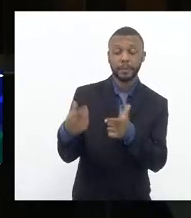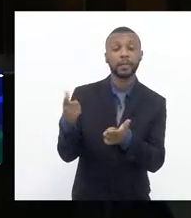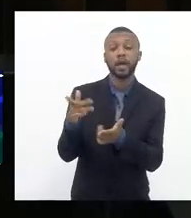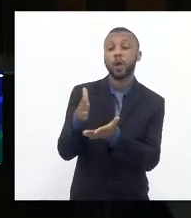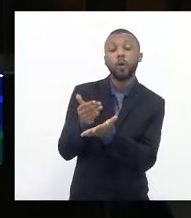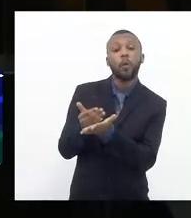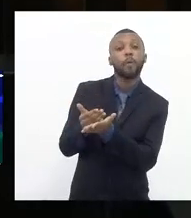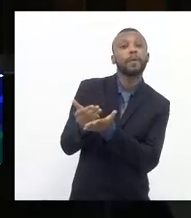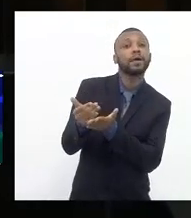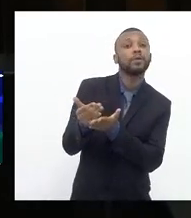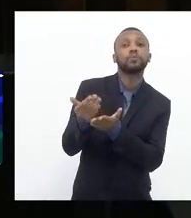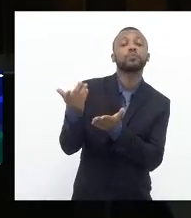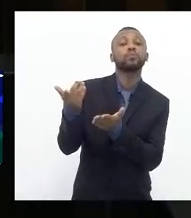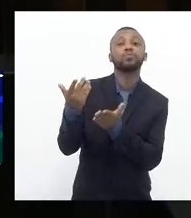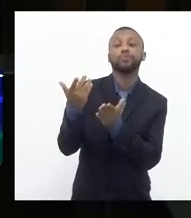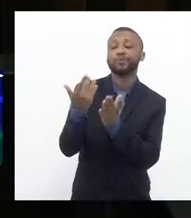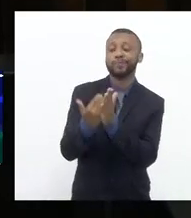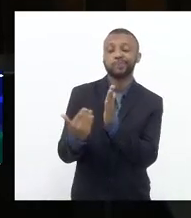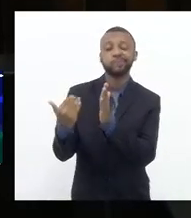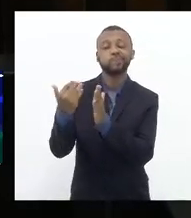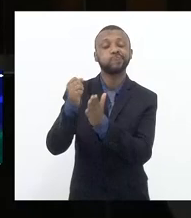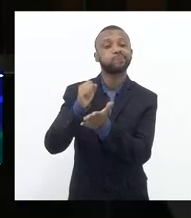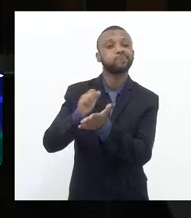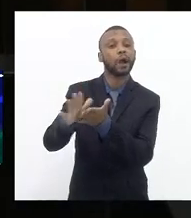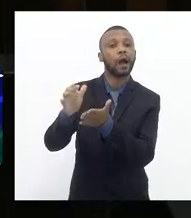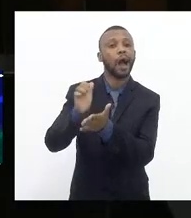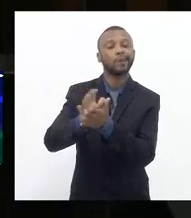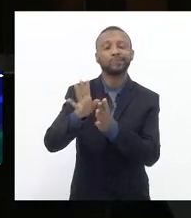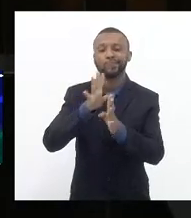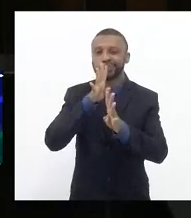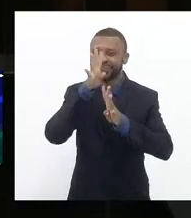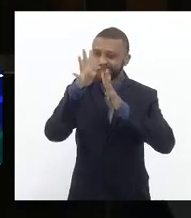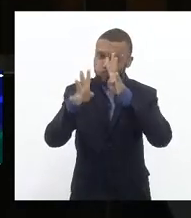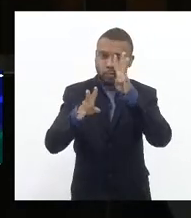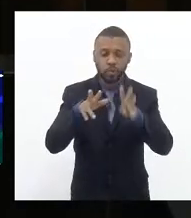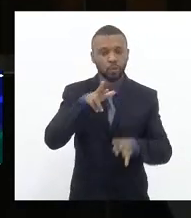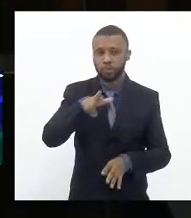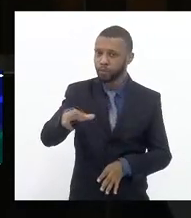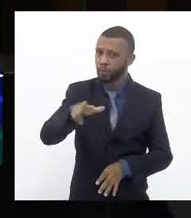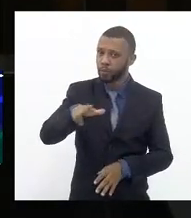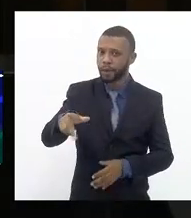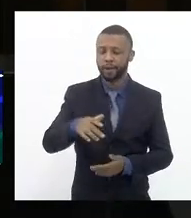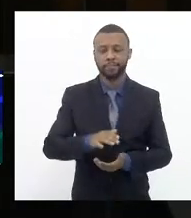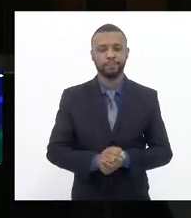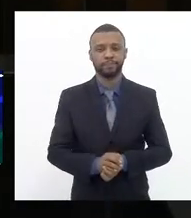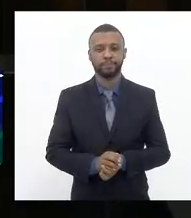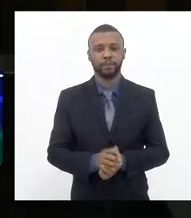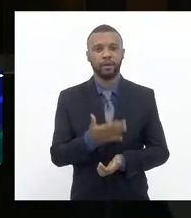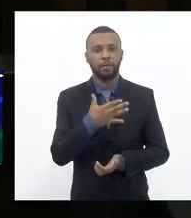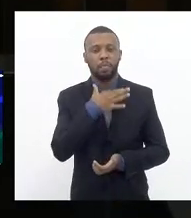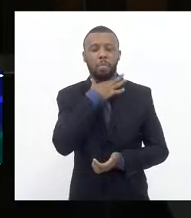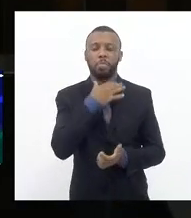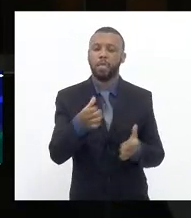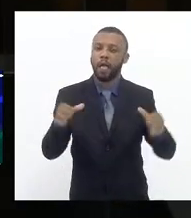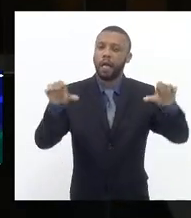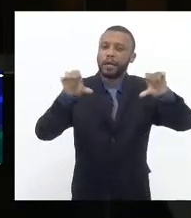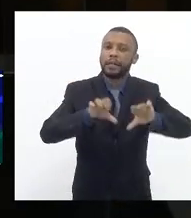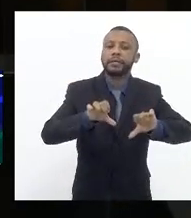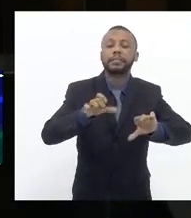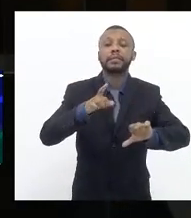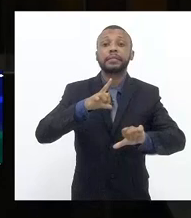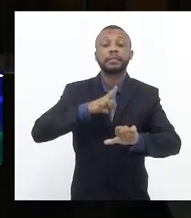simplesmente num excesso de gastos. É uma crise que tem origem na diminuição